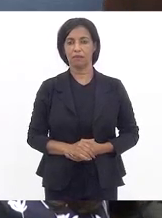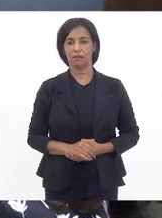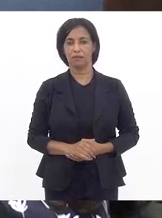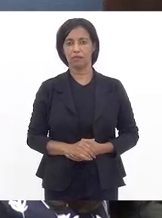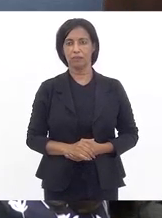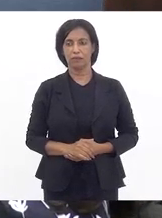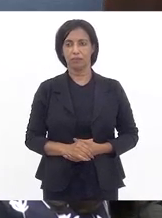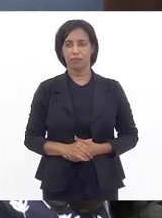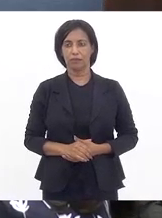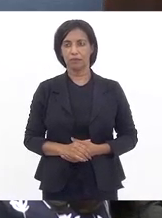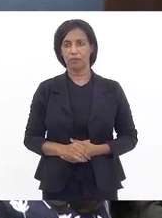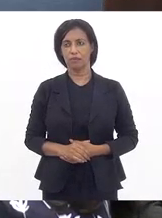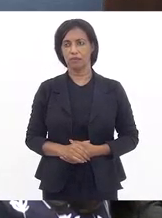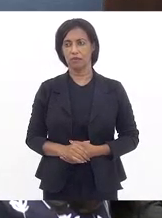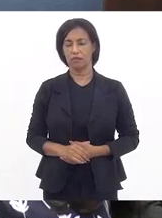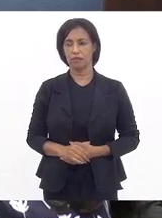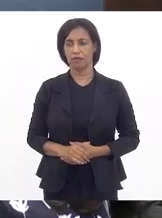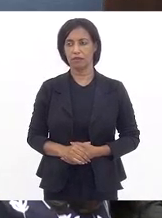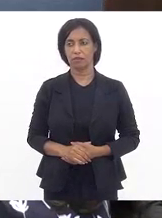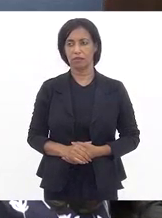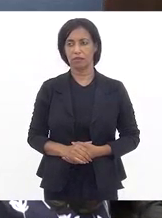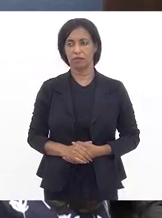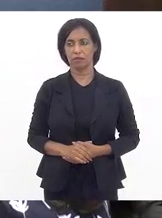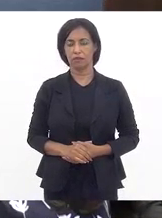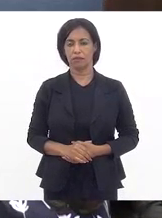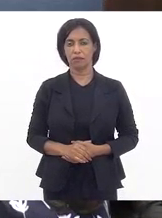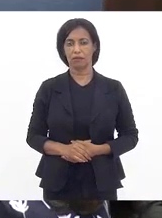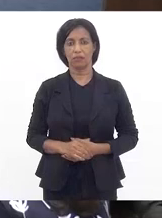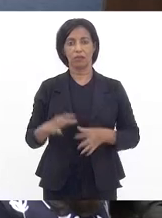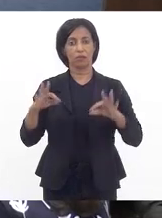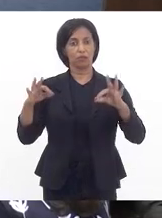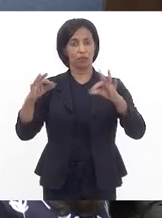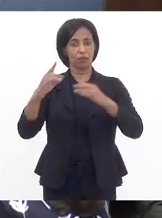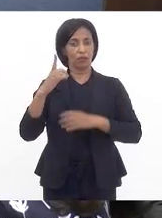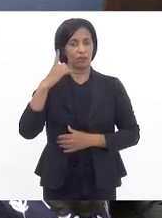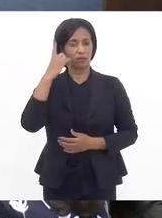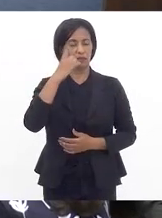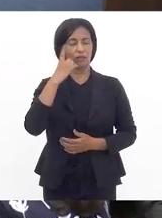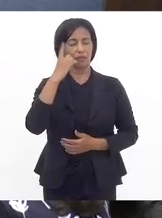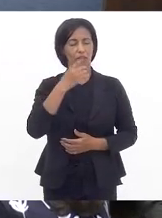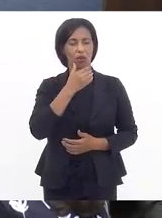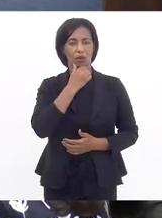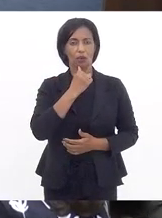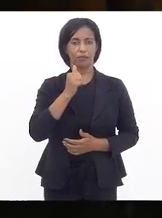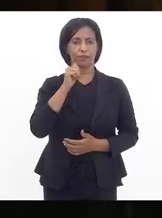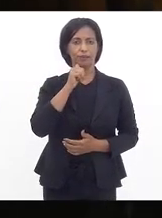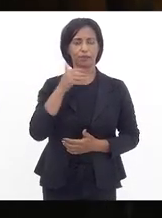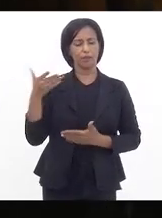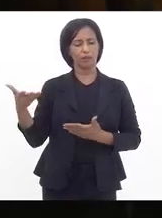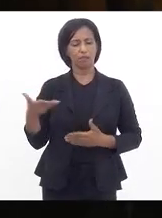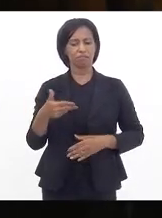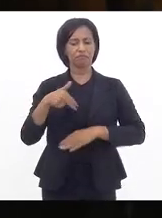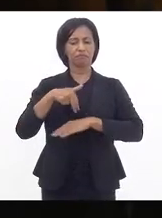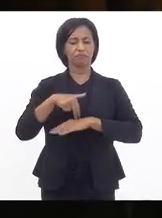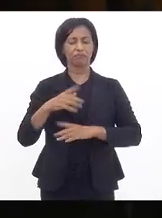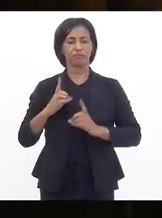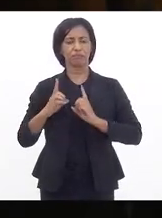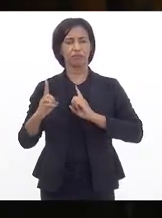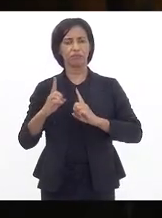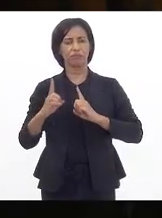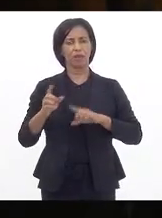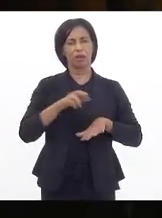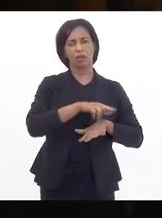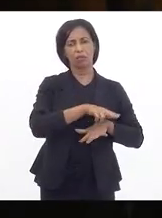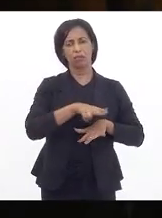o sexo só beleza senhoras deputadas e senhores deputados vim aqui discutir essa